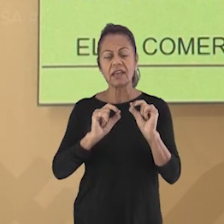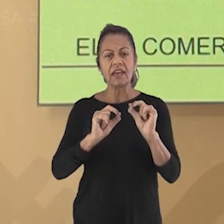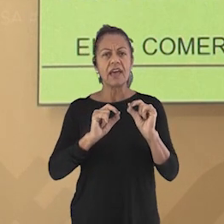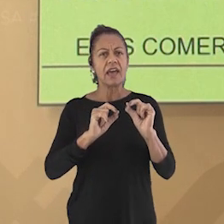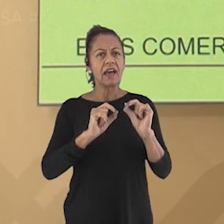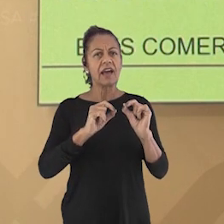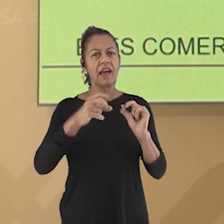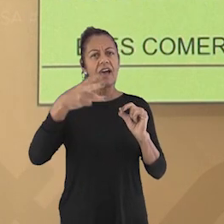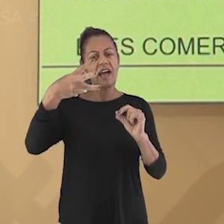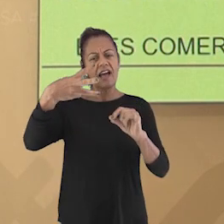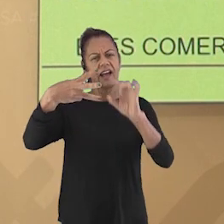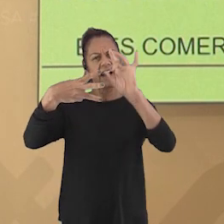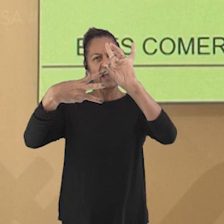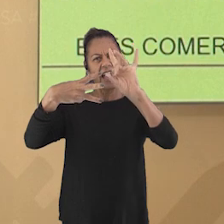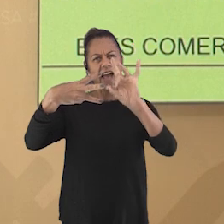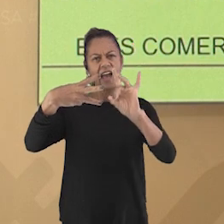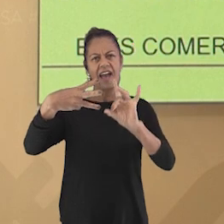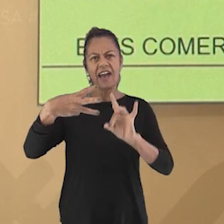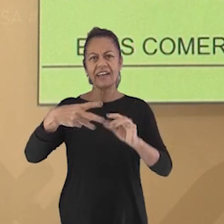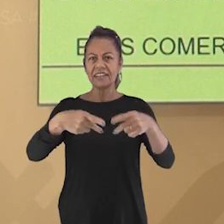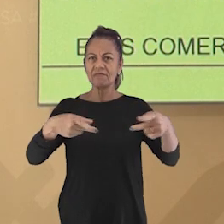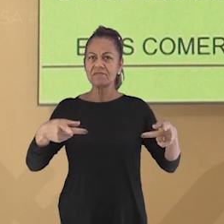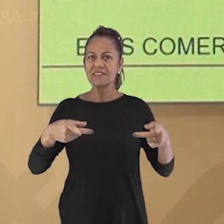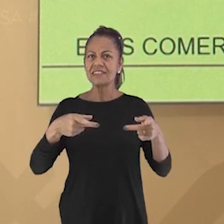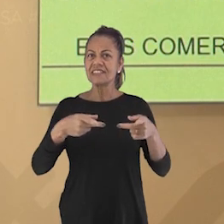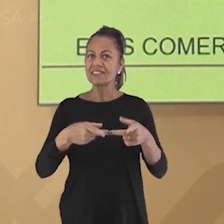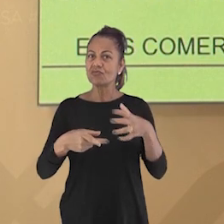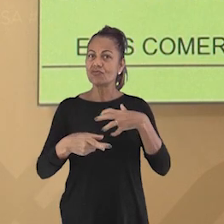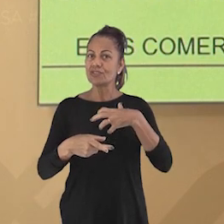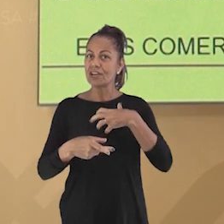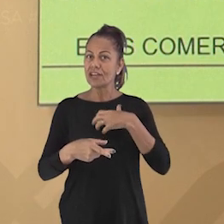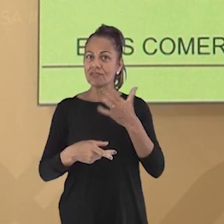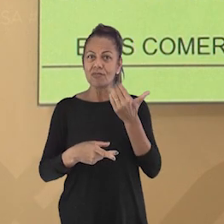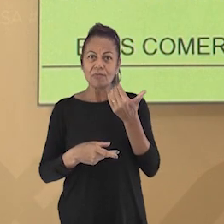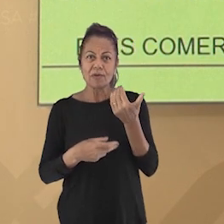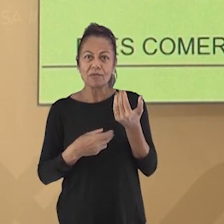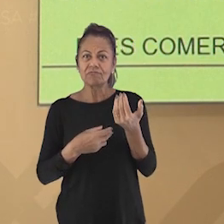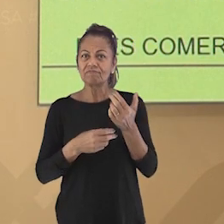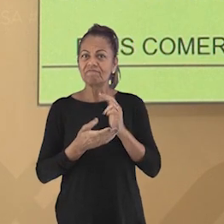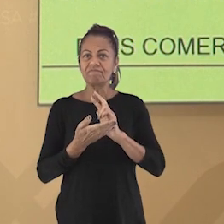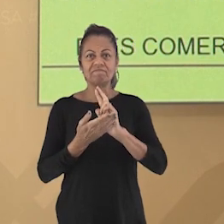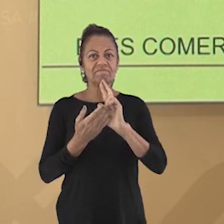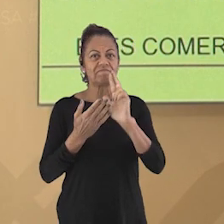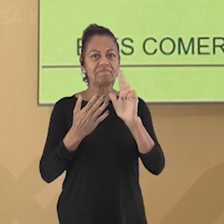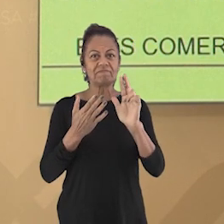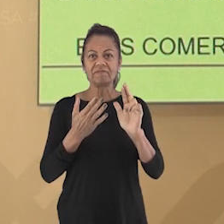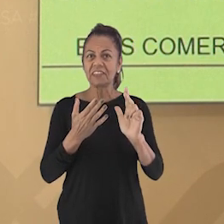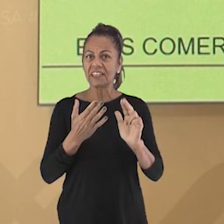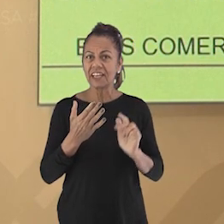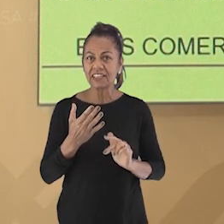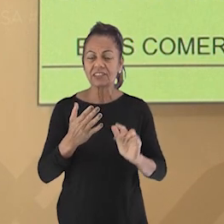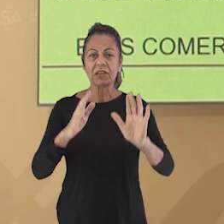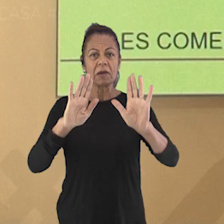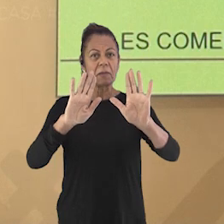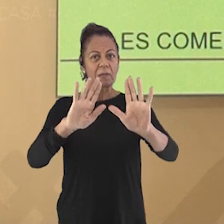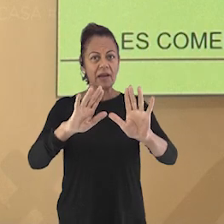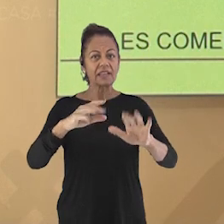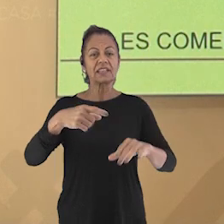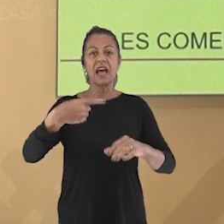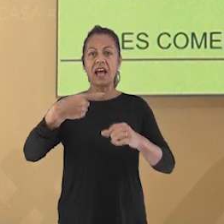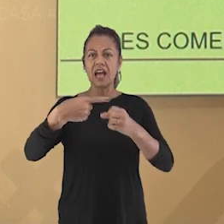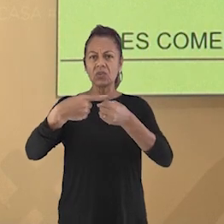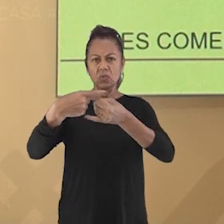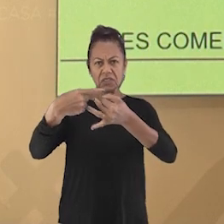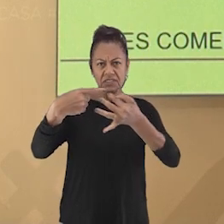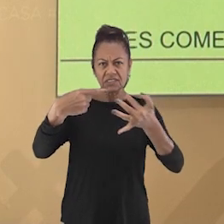3 amigos comeu a sua pizza? Podemos dizer que todos eles comeram a mesma quantidade de pizza? De